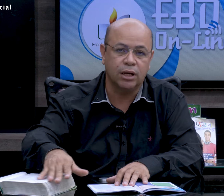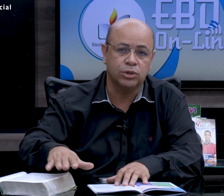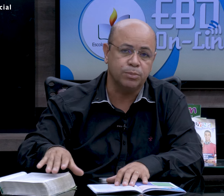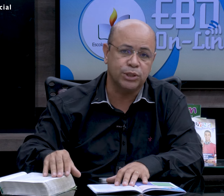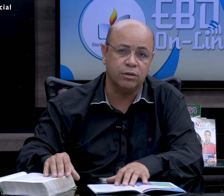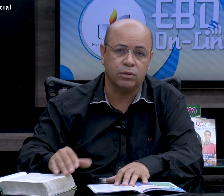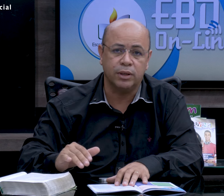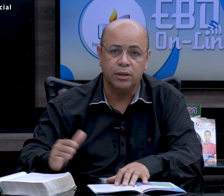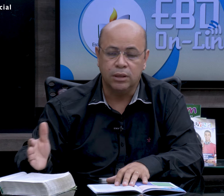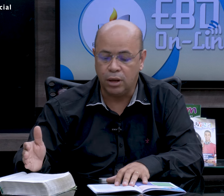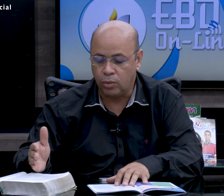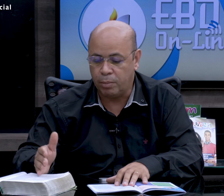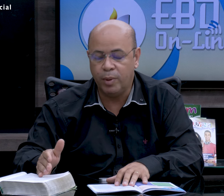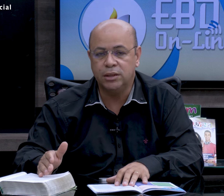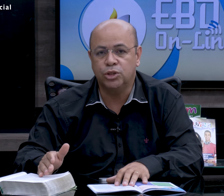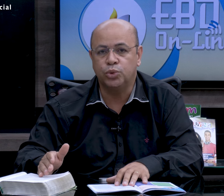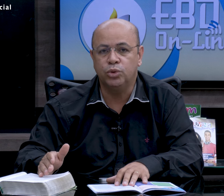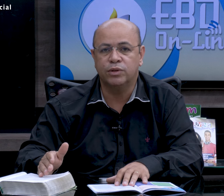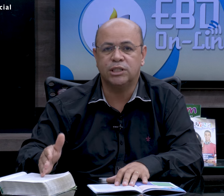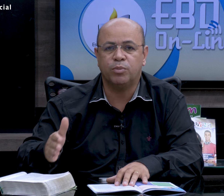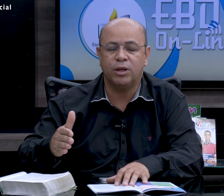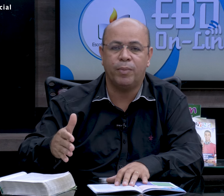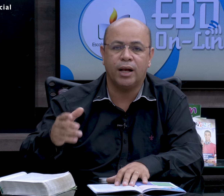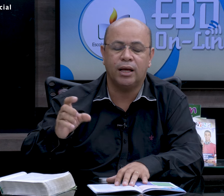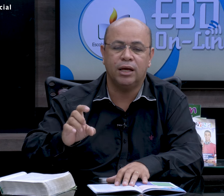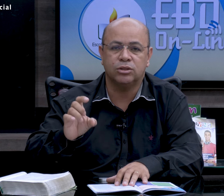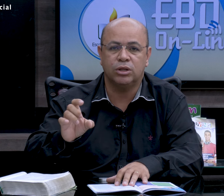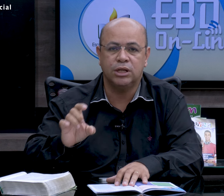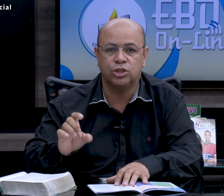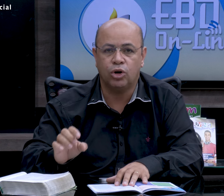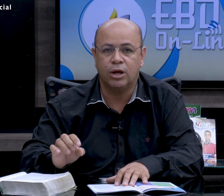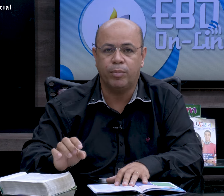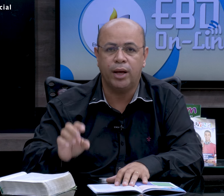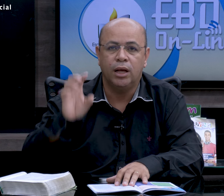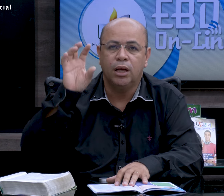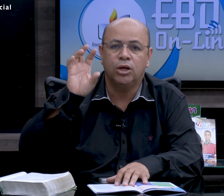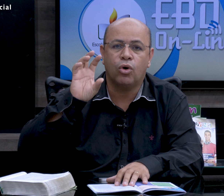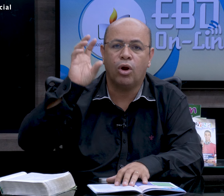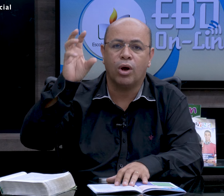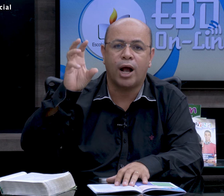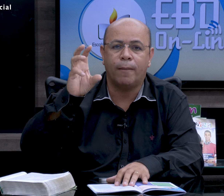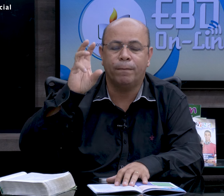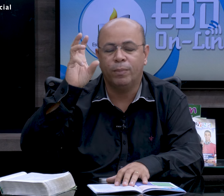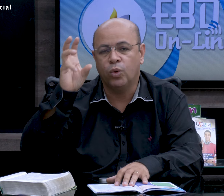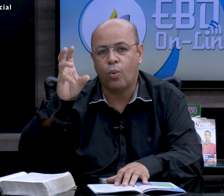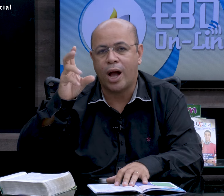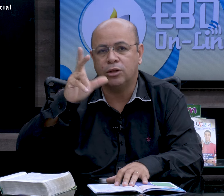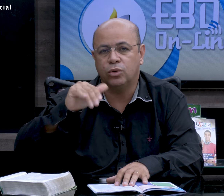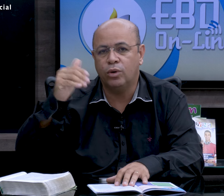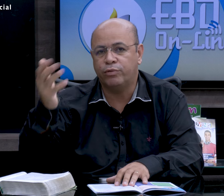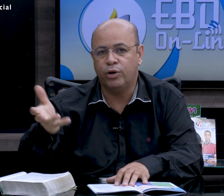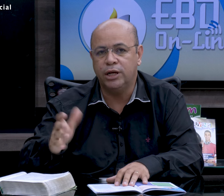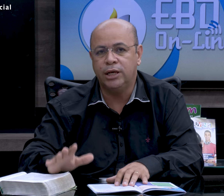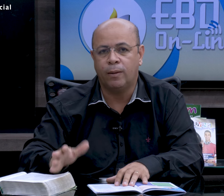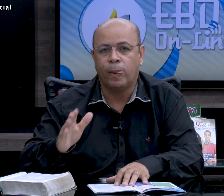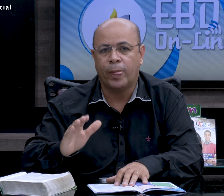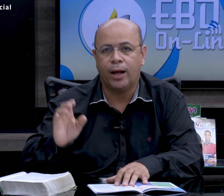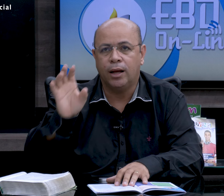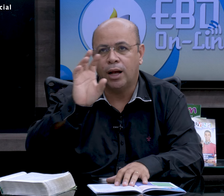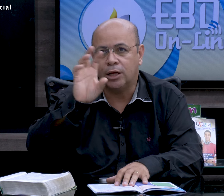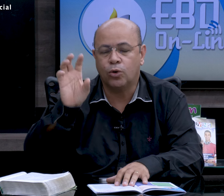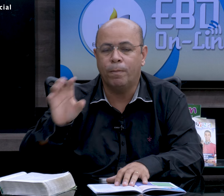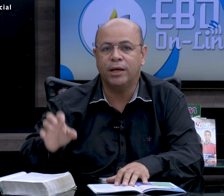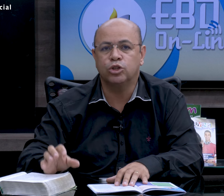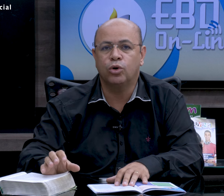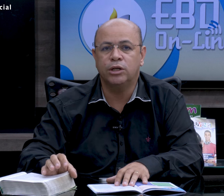compreensão se possível né é uma bíblia de estudo vocês podem pegar ali as notinhas de rodapé e colocar no quadro numa folhinha